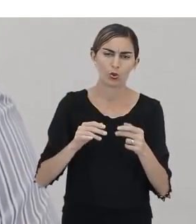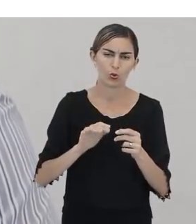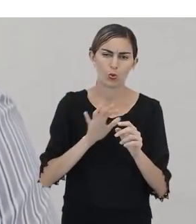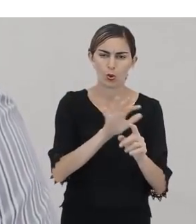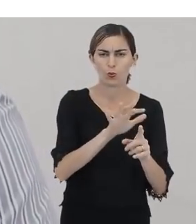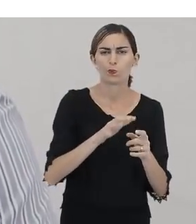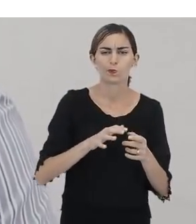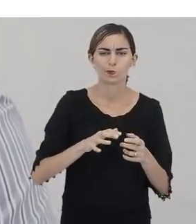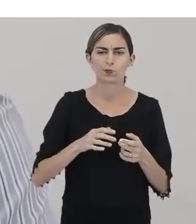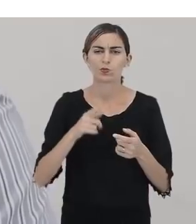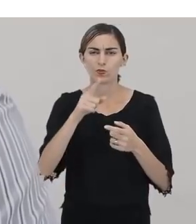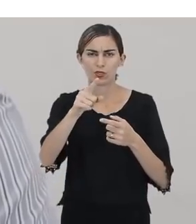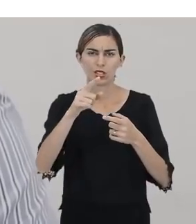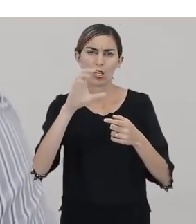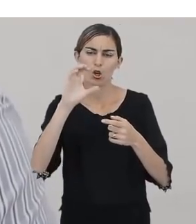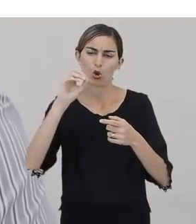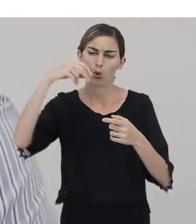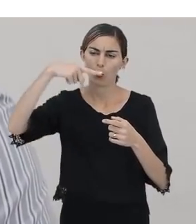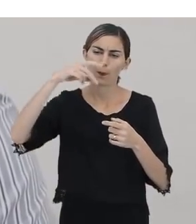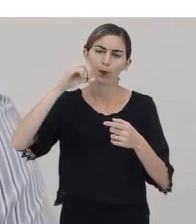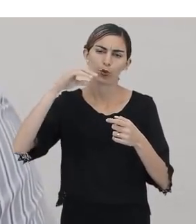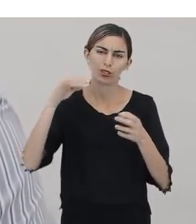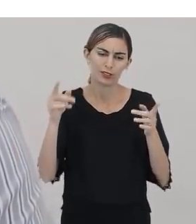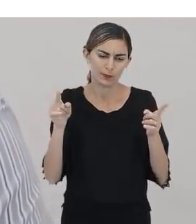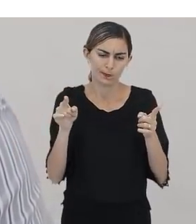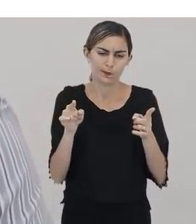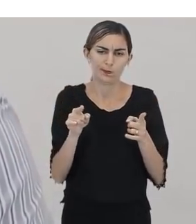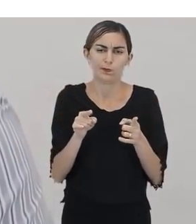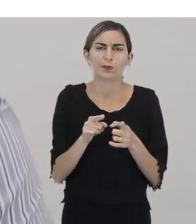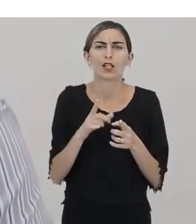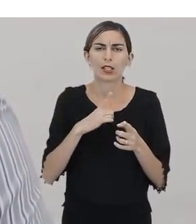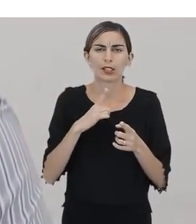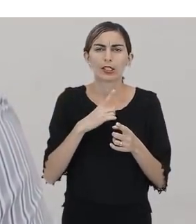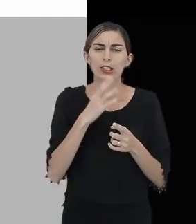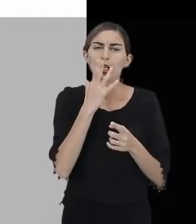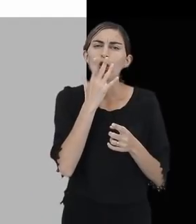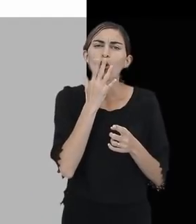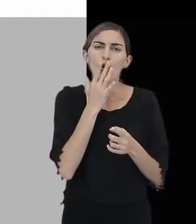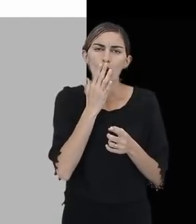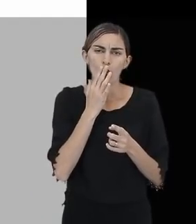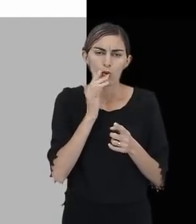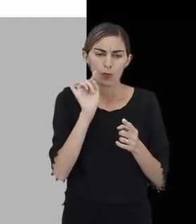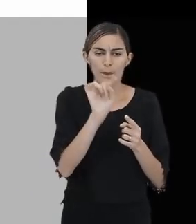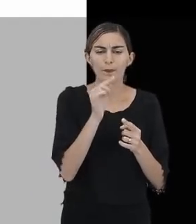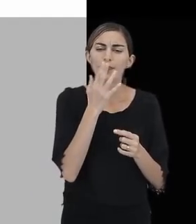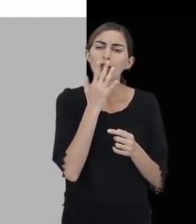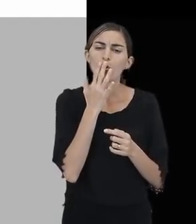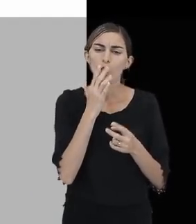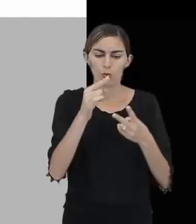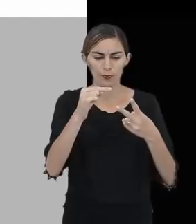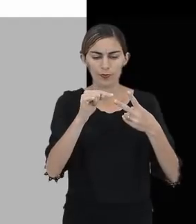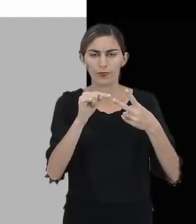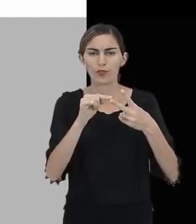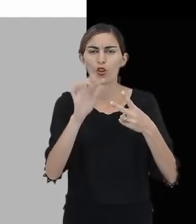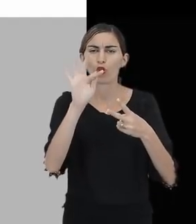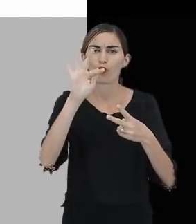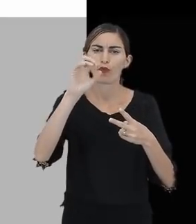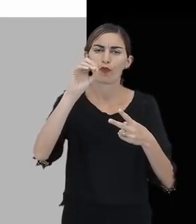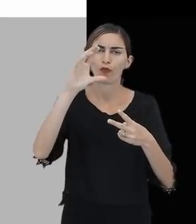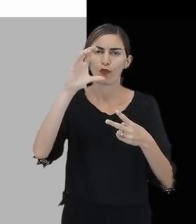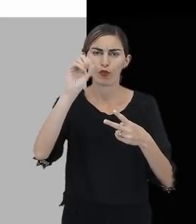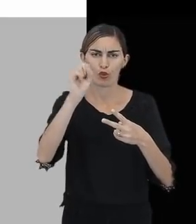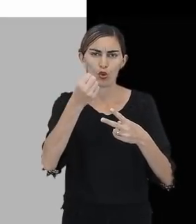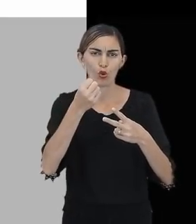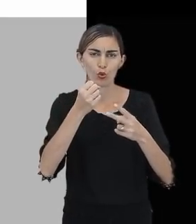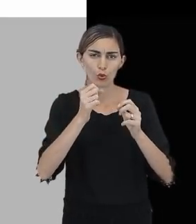um determinado componente estiver pressionado, ele vai ter uma cor, certo? Agora a gente tem outro estado aqui de focus, que é quando ele estiver